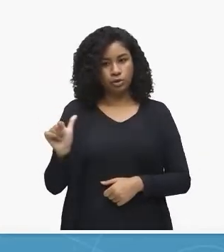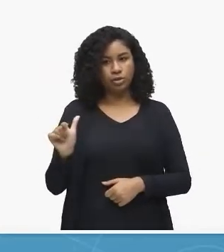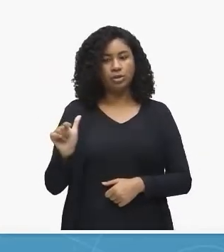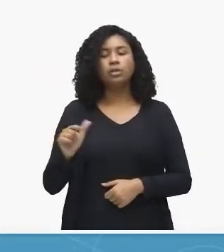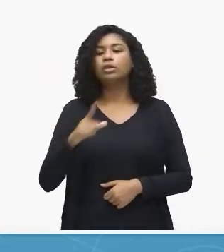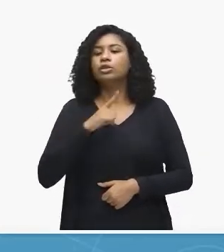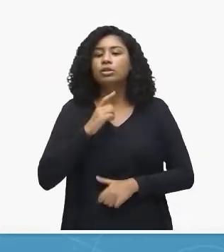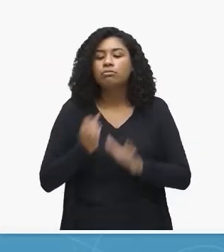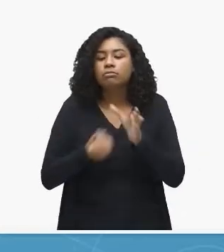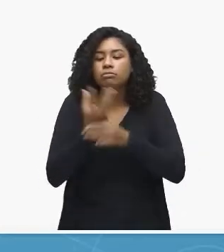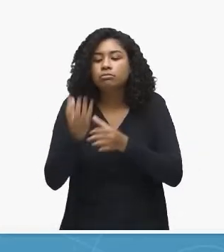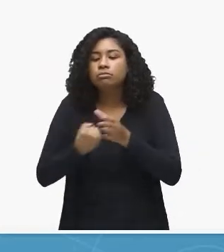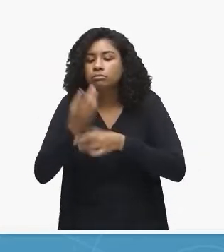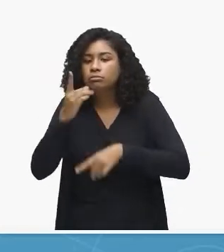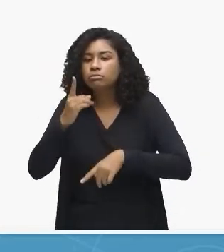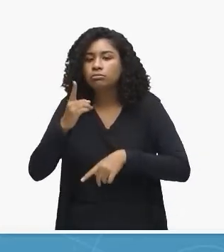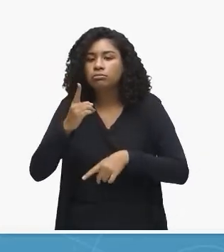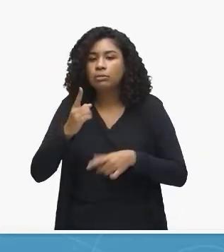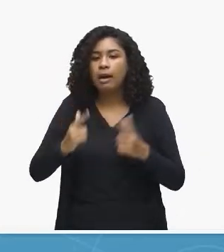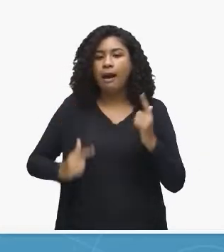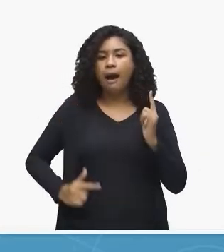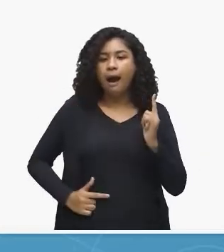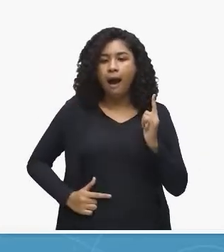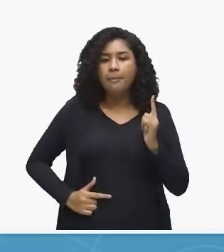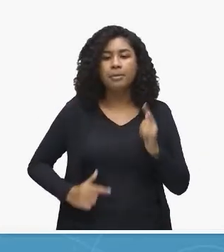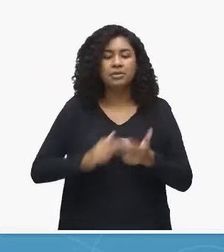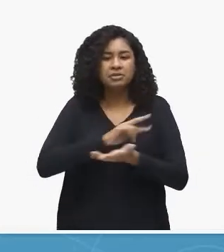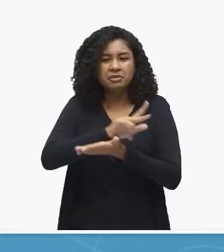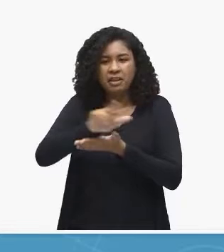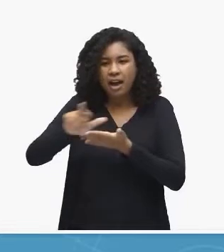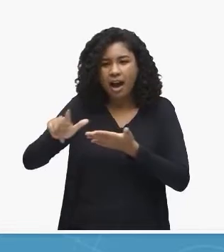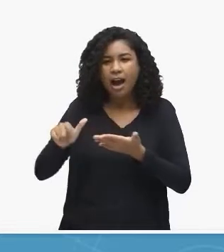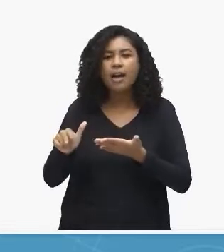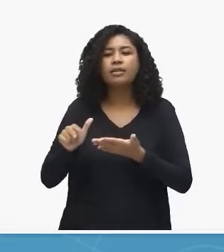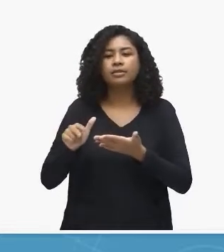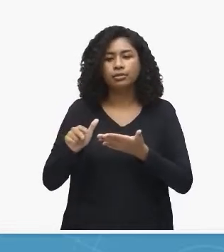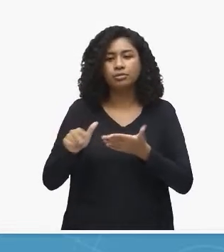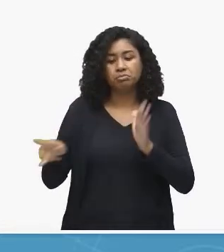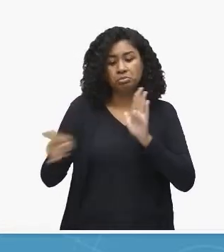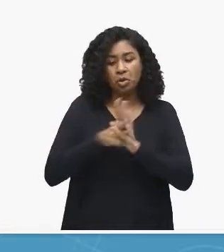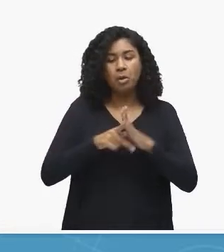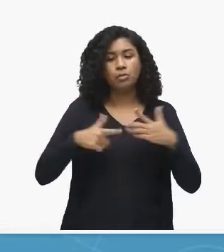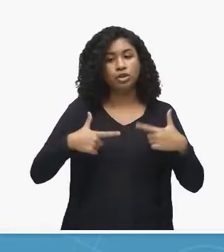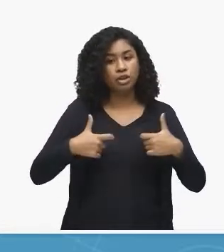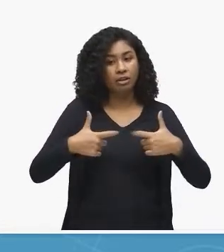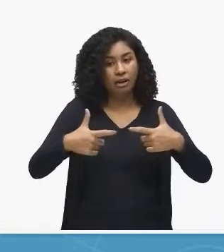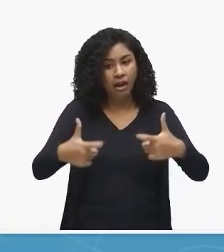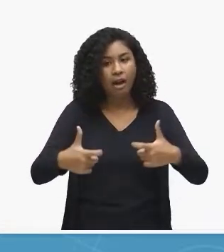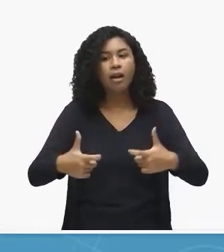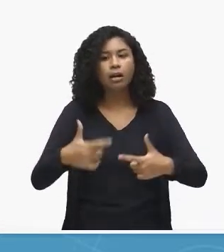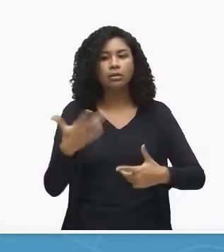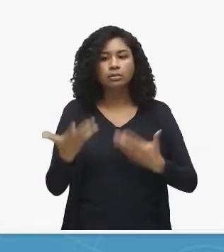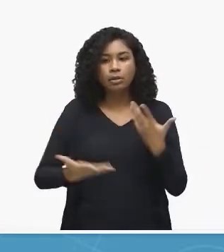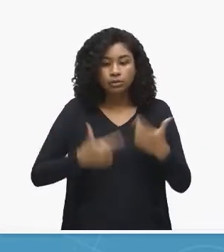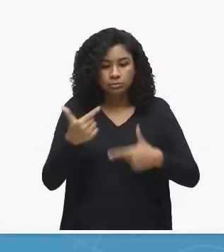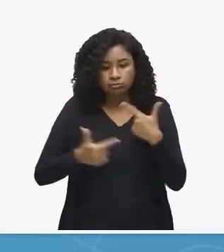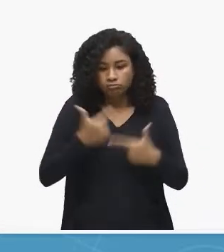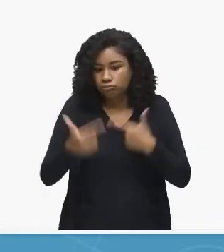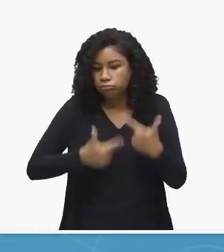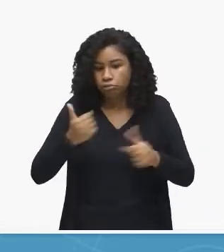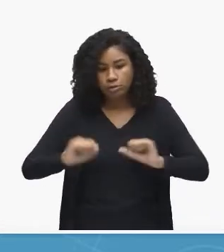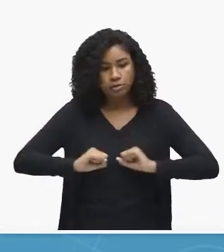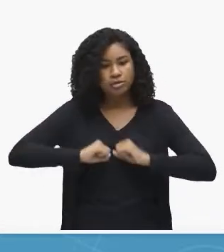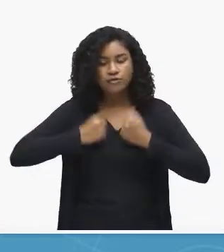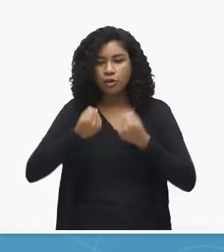ali produzindo seus armamentos bélicos, que são os armamentos de guerra, né? Então estavam nessa corrida armamentista,